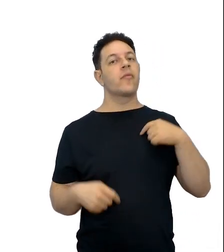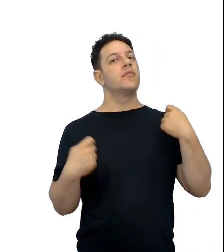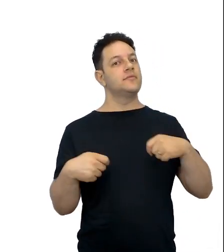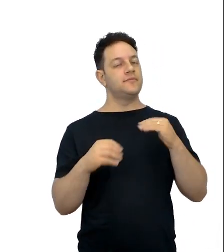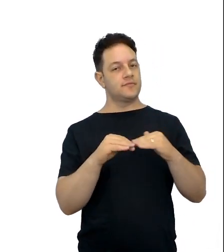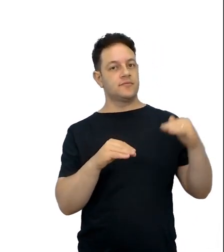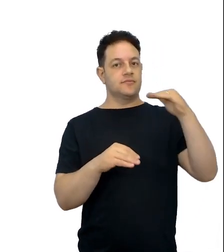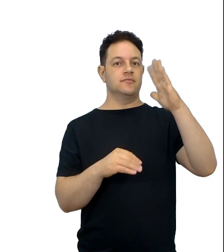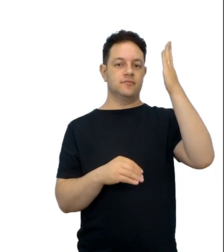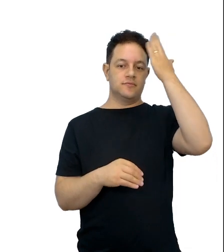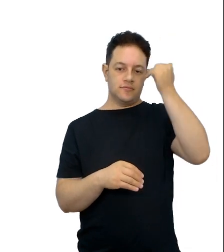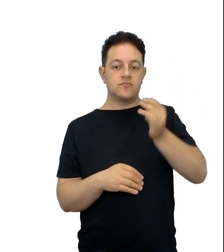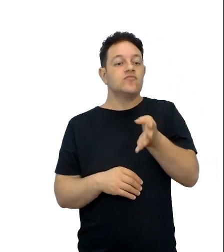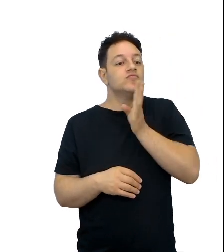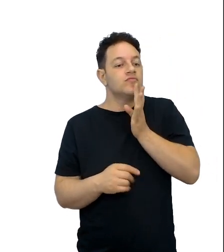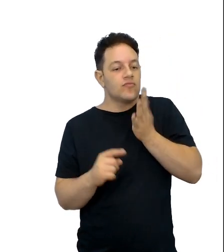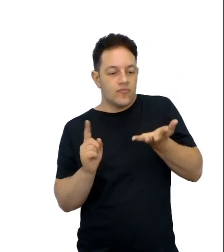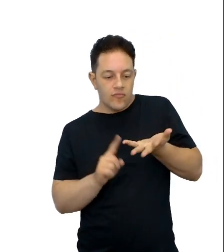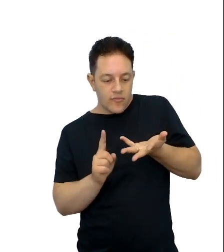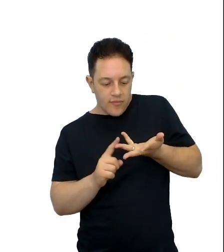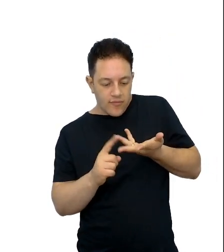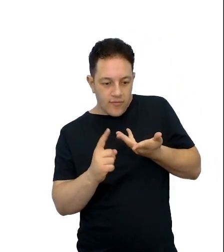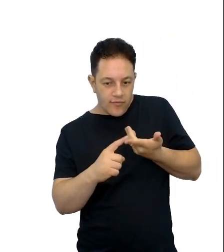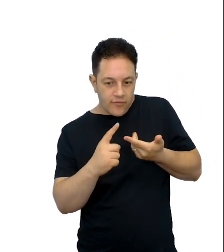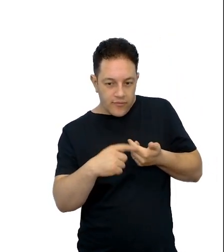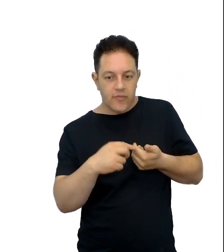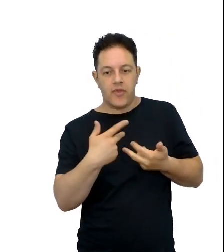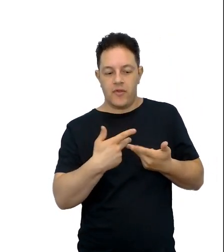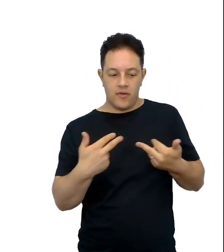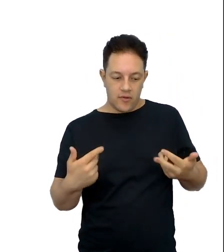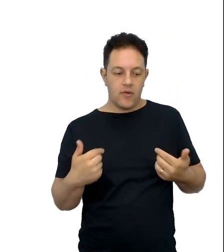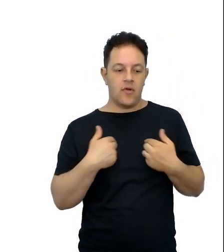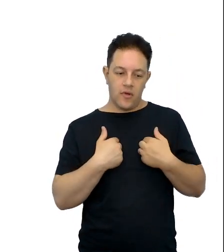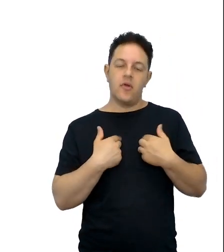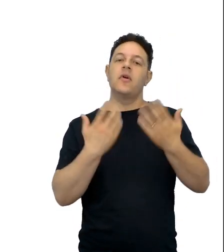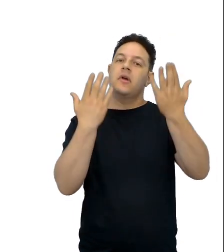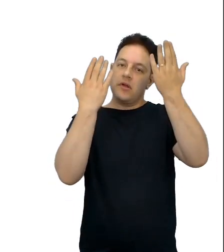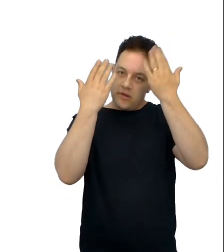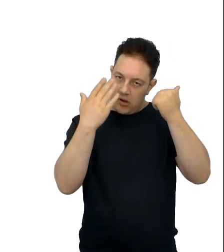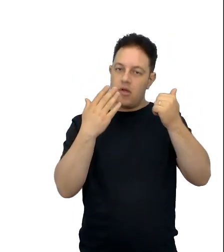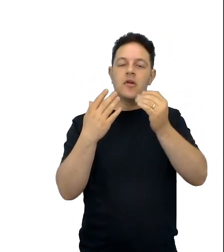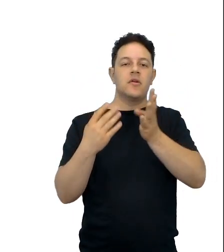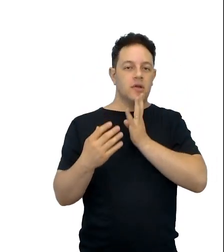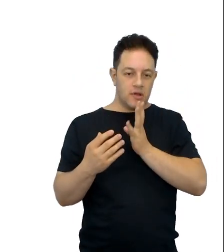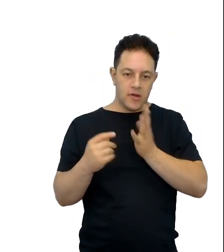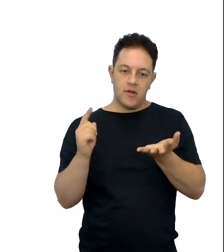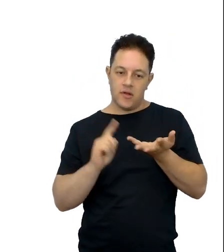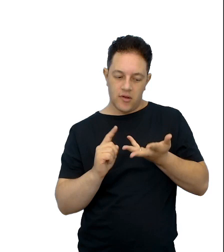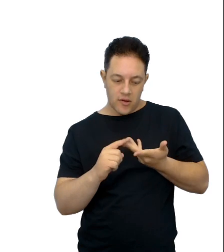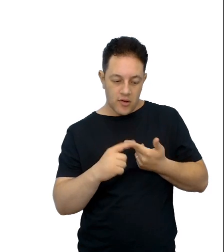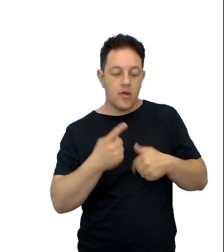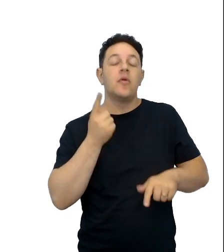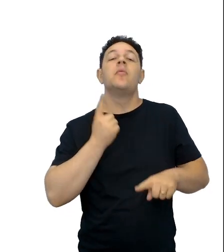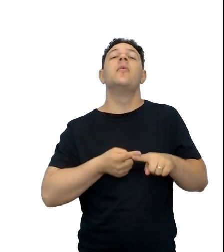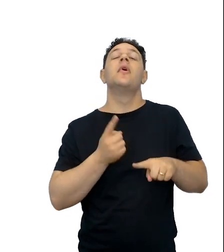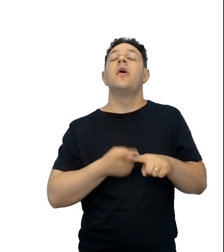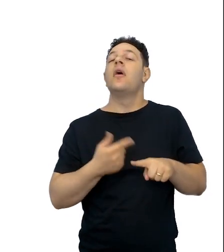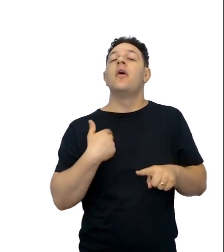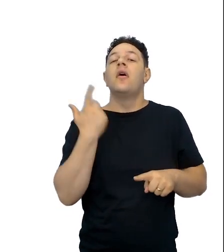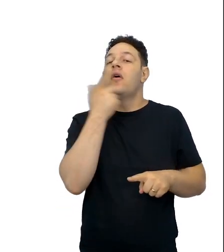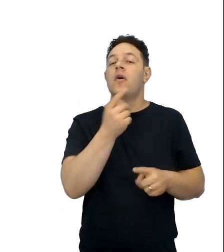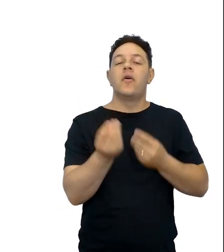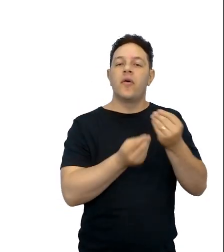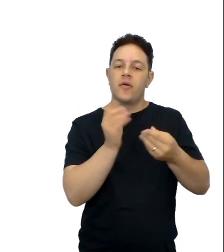ter esses conhecimentos, né? Eu tenho esses conhecimentos, né? Porque eu tenho que fazer o quê?